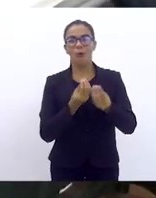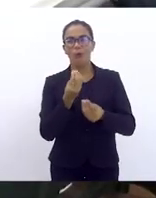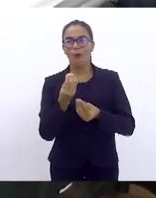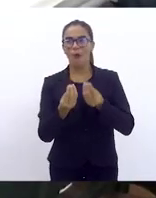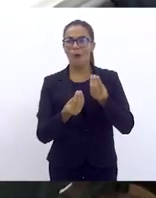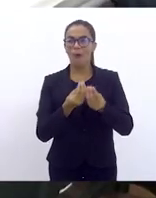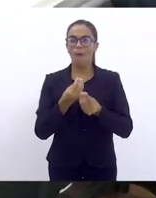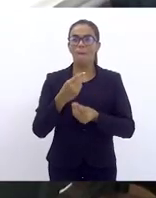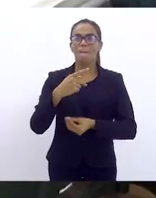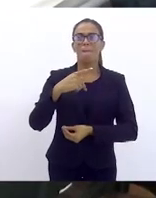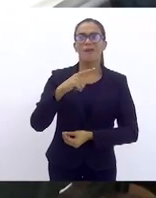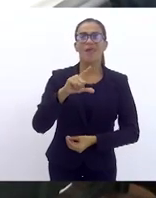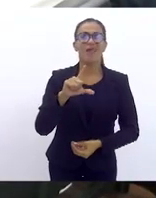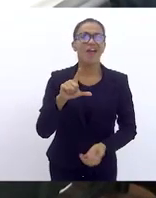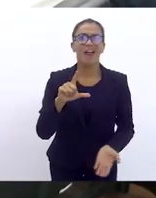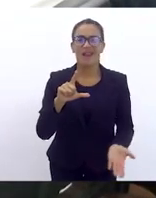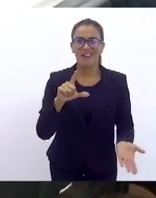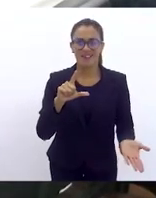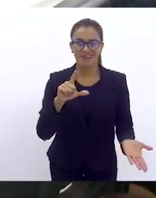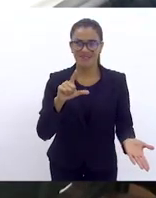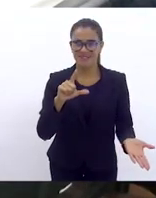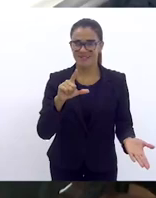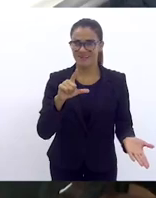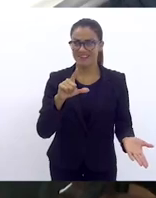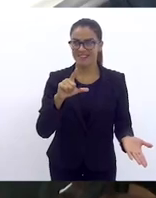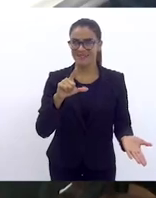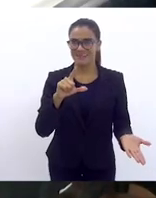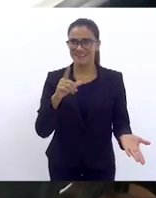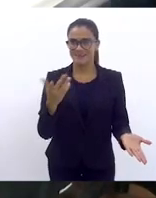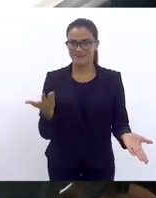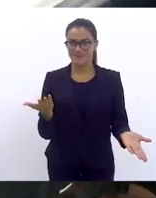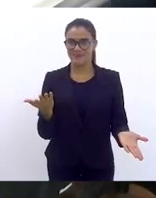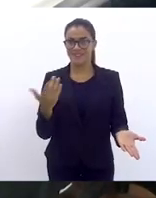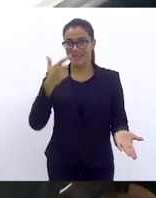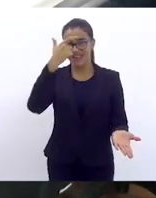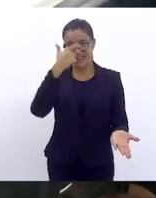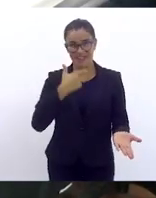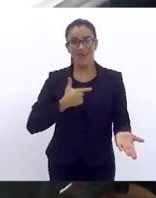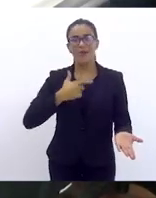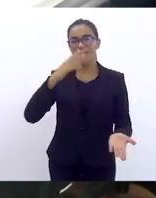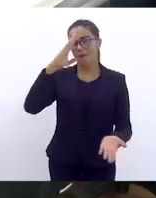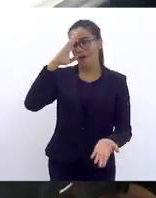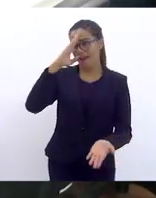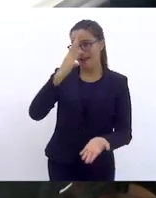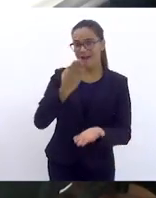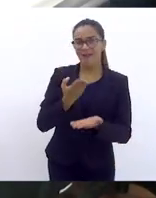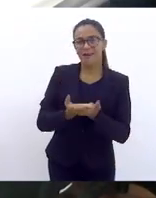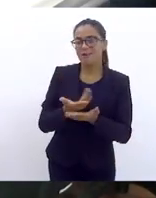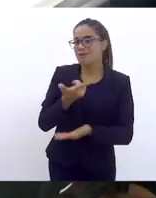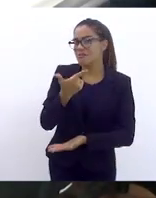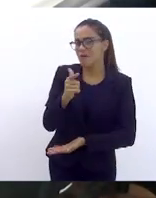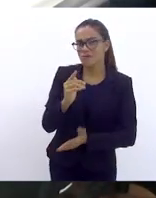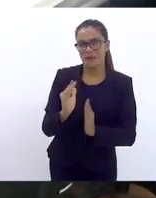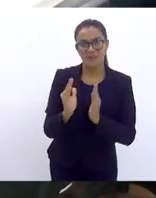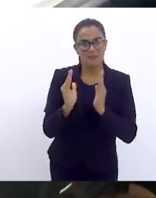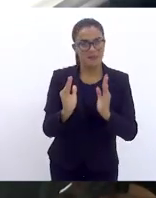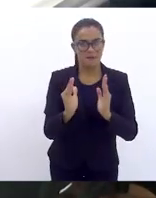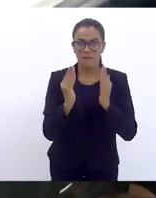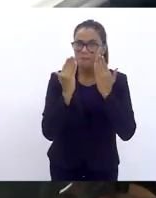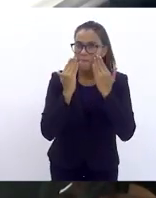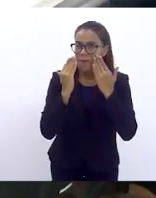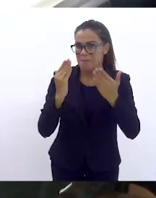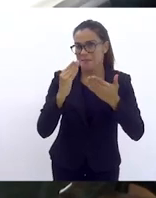pad só que de apresentação então eu Eu Acredito que não haverá tempo suficiente para apresentar